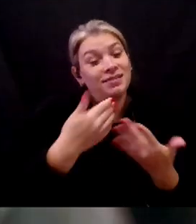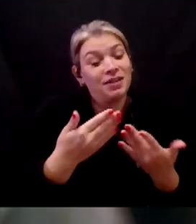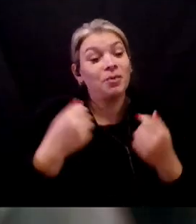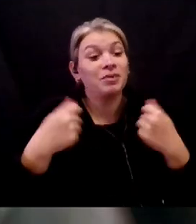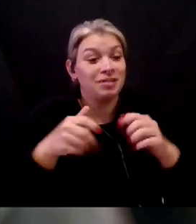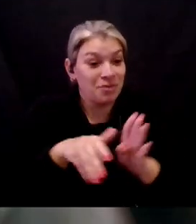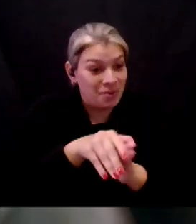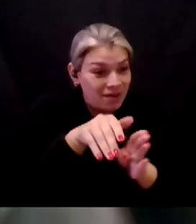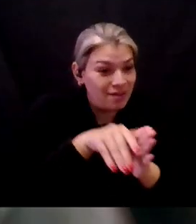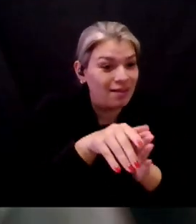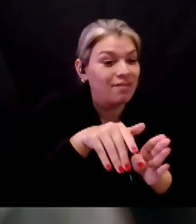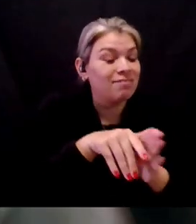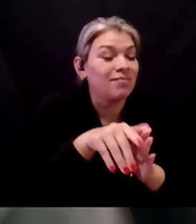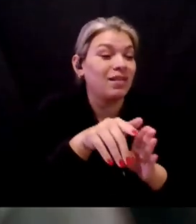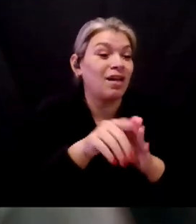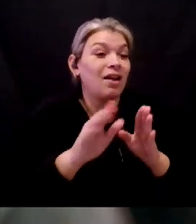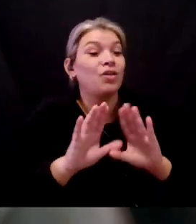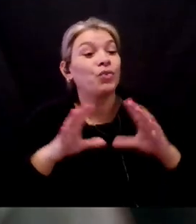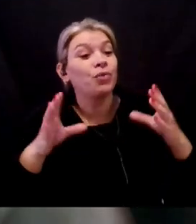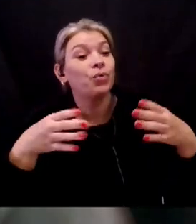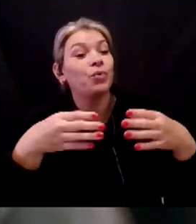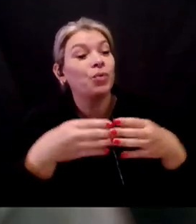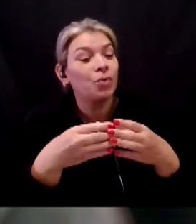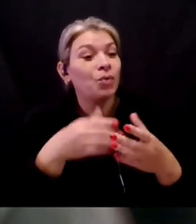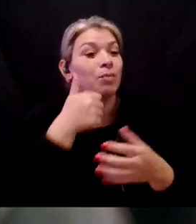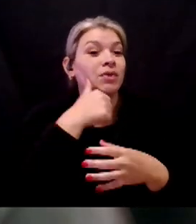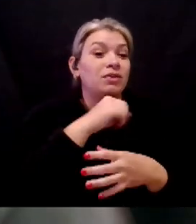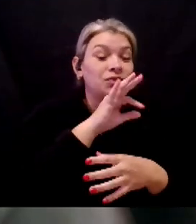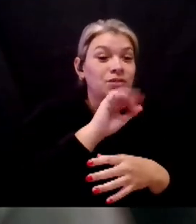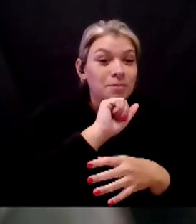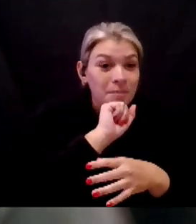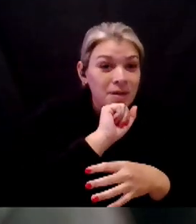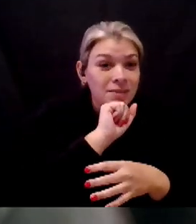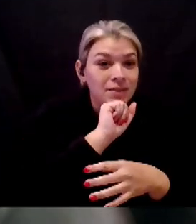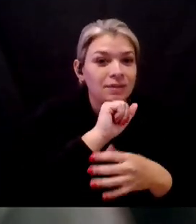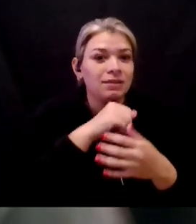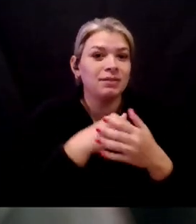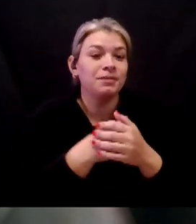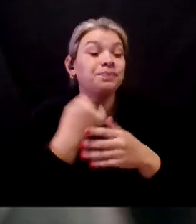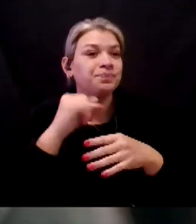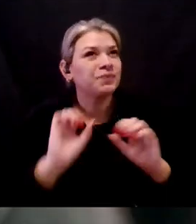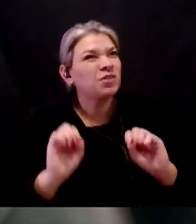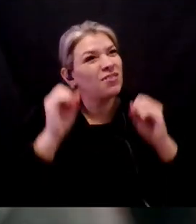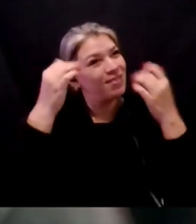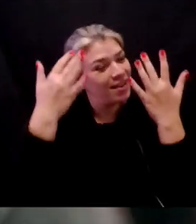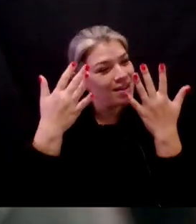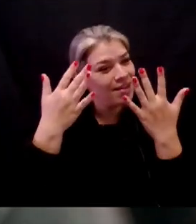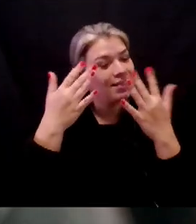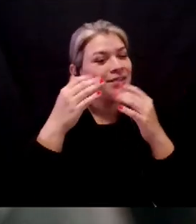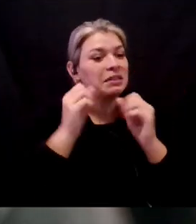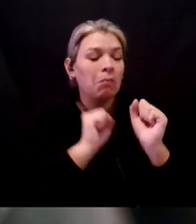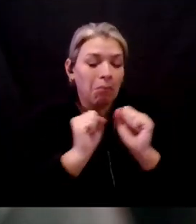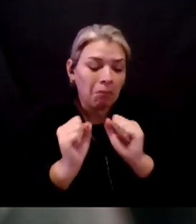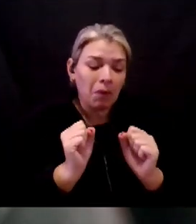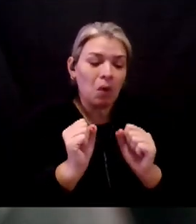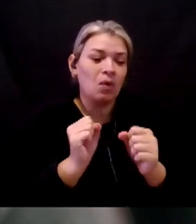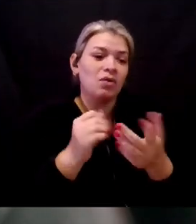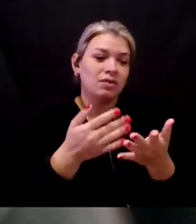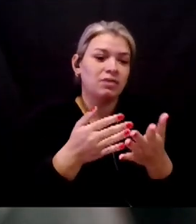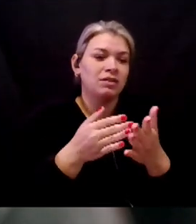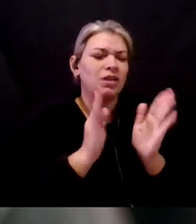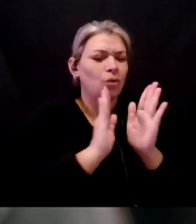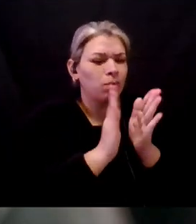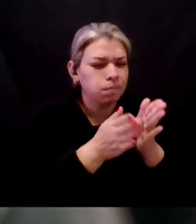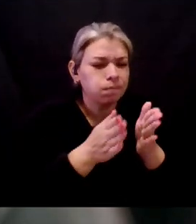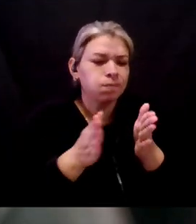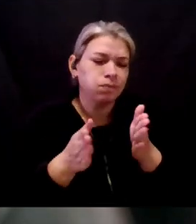grupo de mães, né, vamos sim, se puder, uma festinha, restringir alguns momentos especiais da vida, que